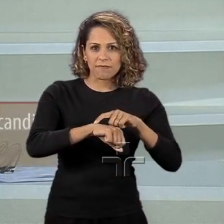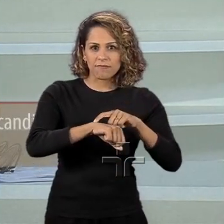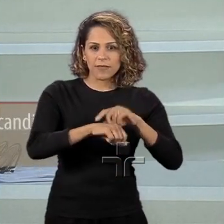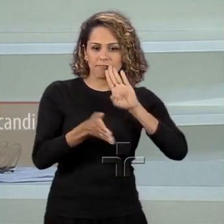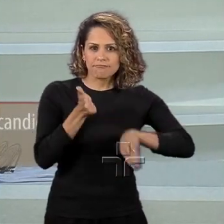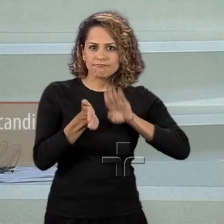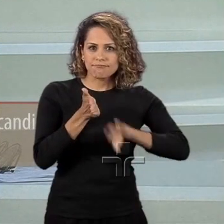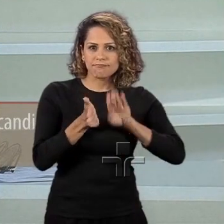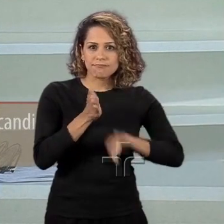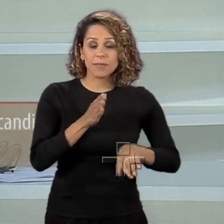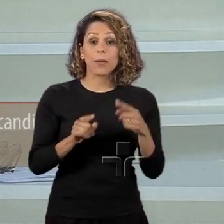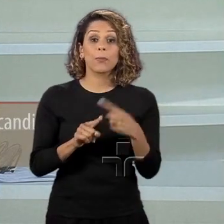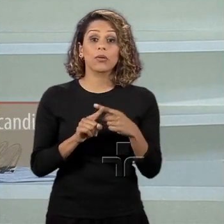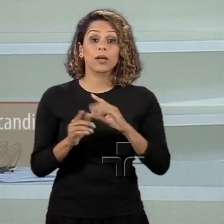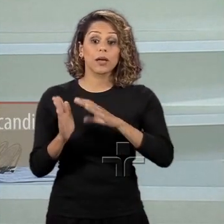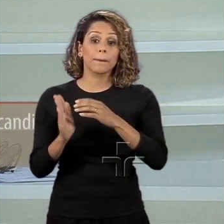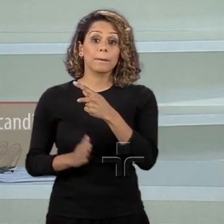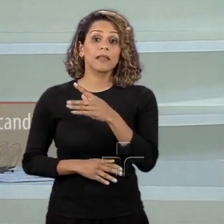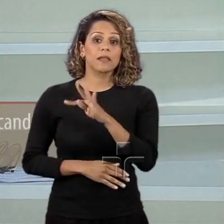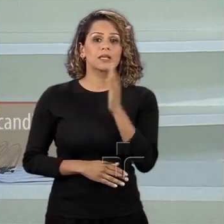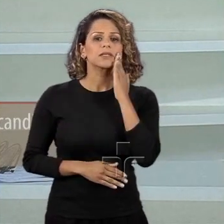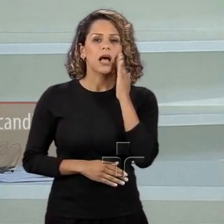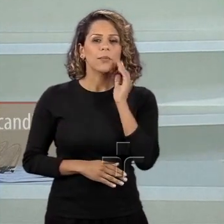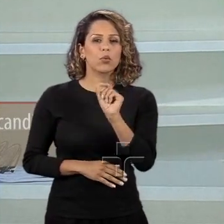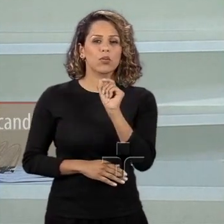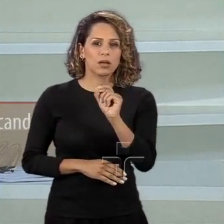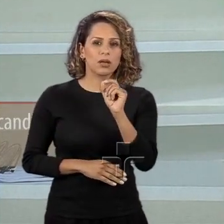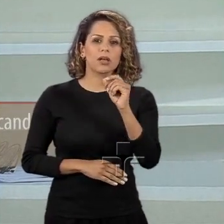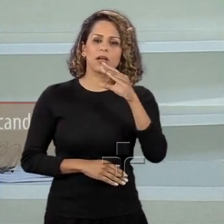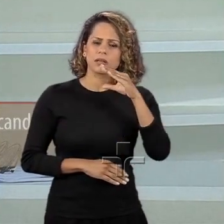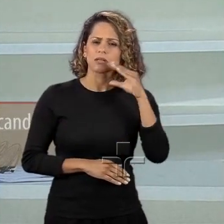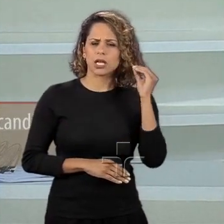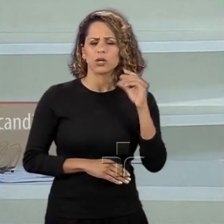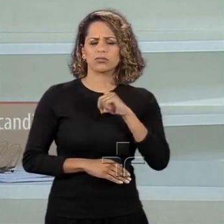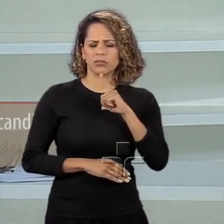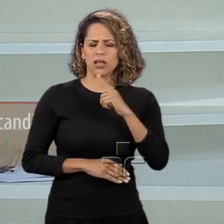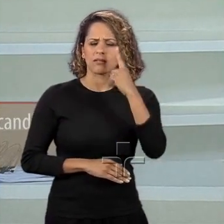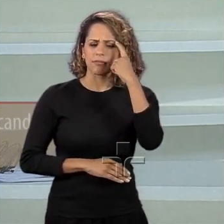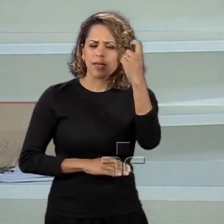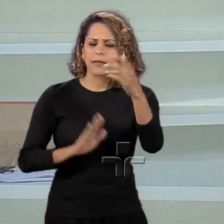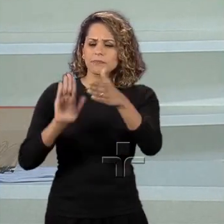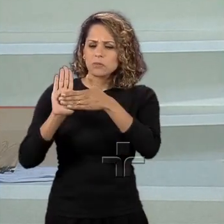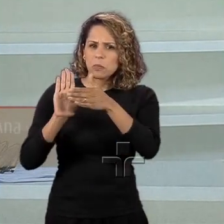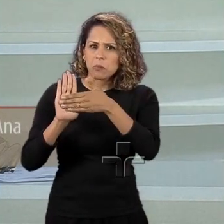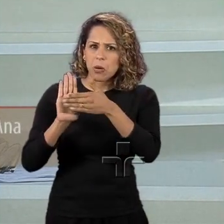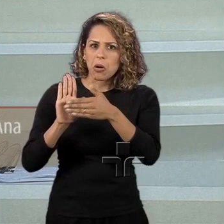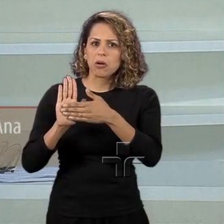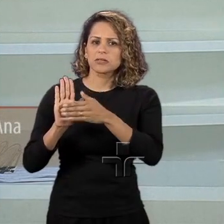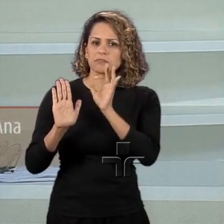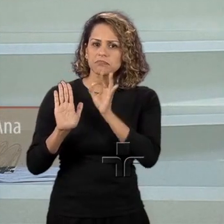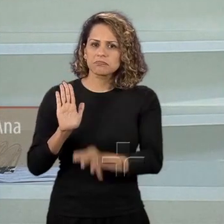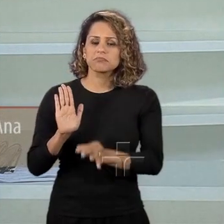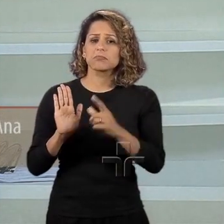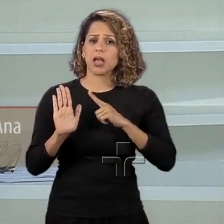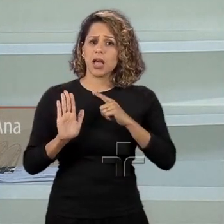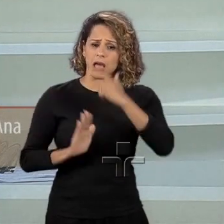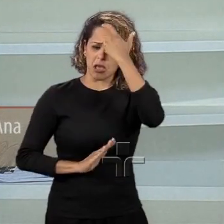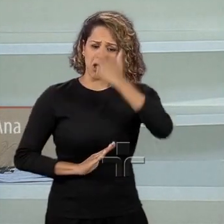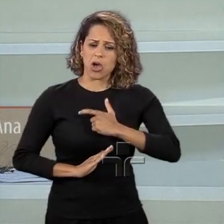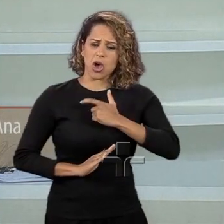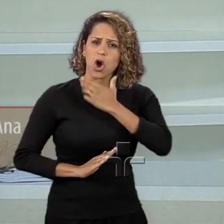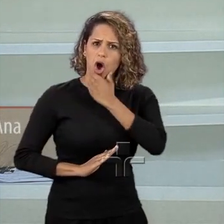saber que Ciro Gomes tem ideias, tem propostas, tem consistência, é um homem de verdade, que